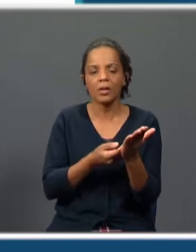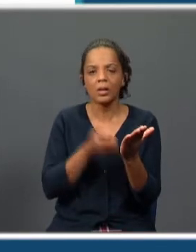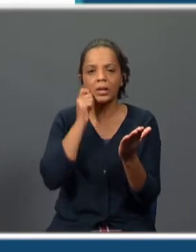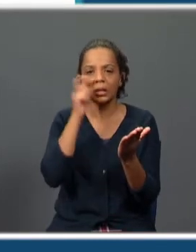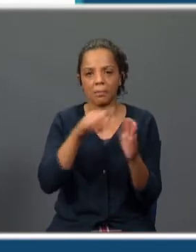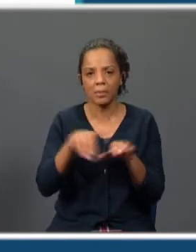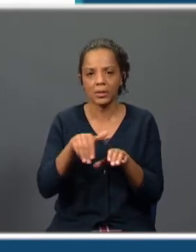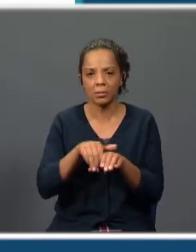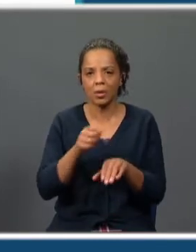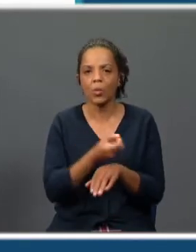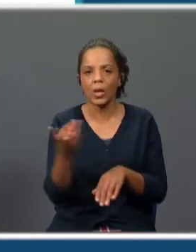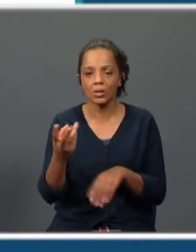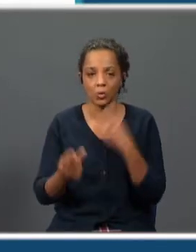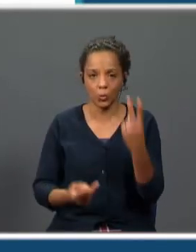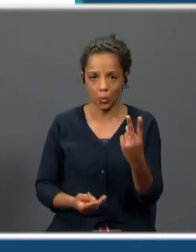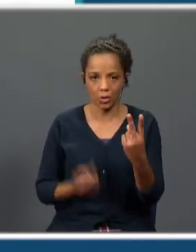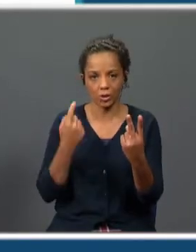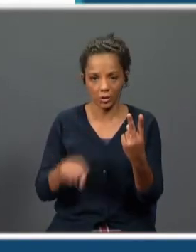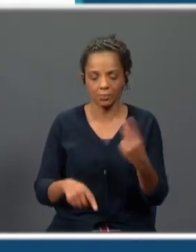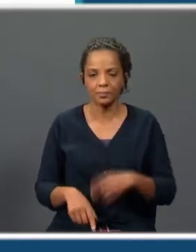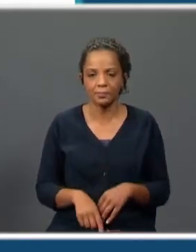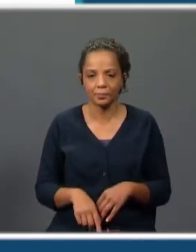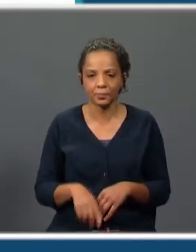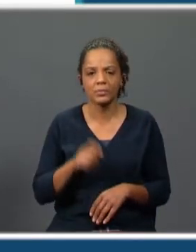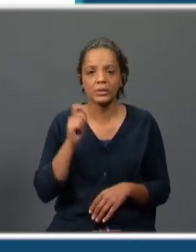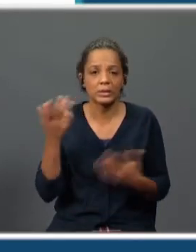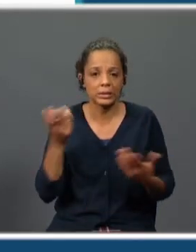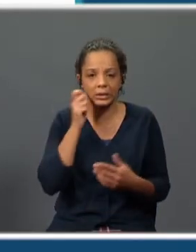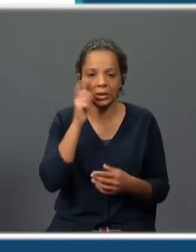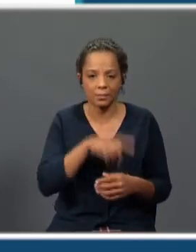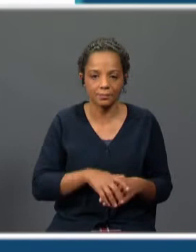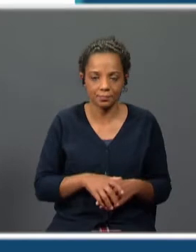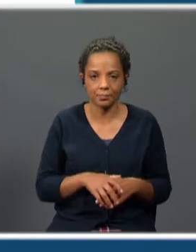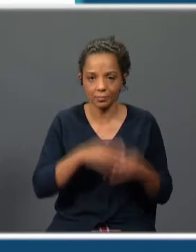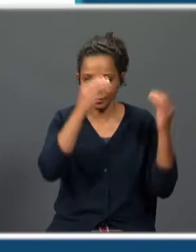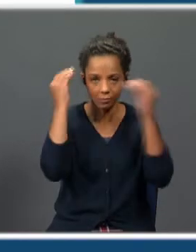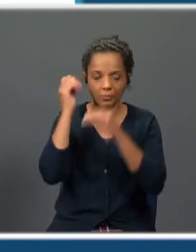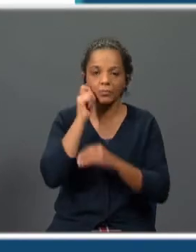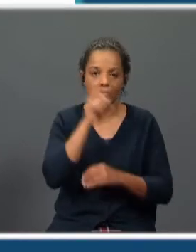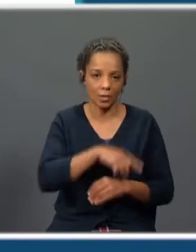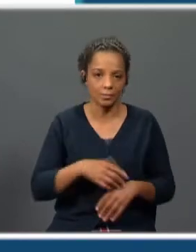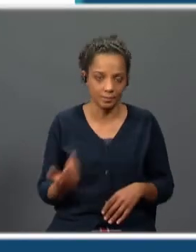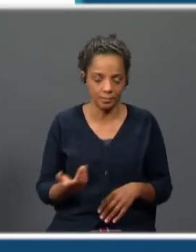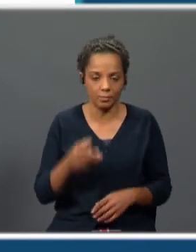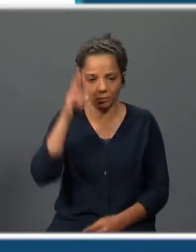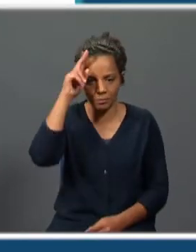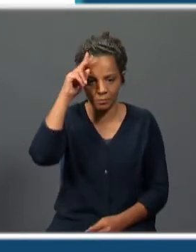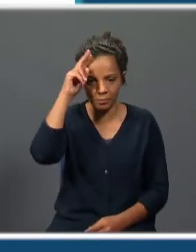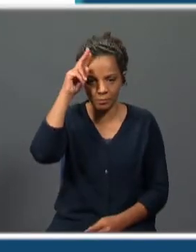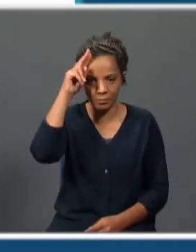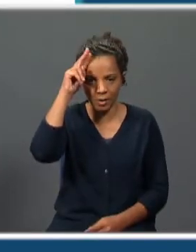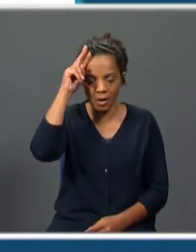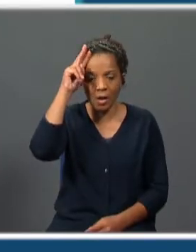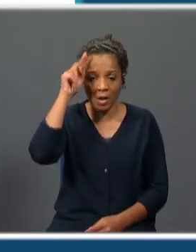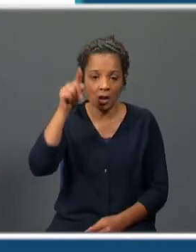eu encontro duas. Então, e quais são? Quais são estas personagens? São o coelhinho,